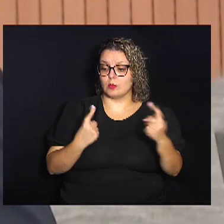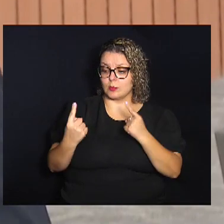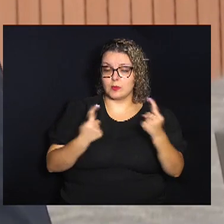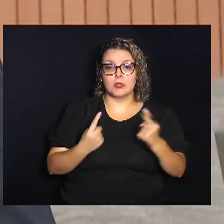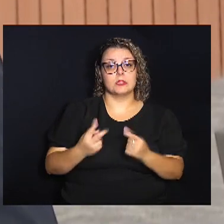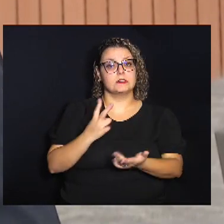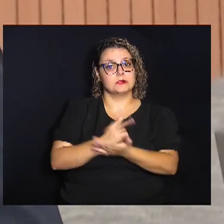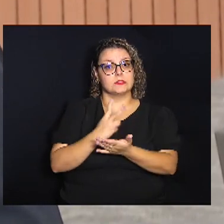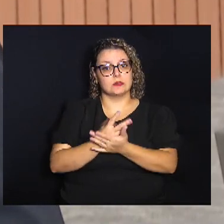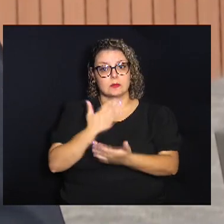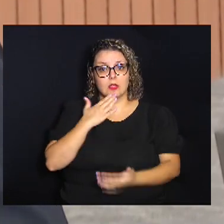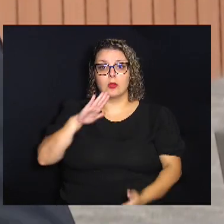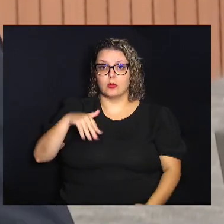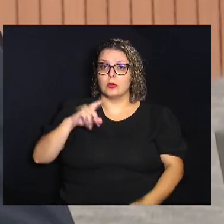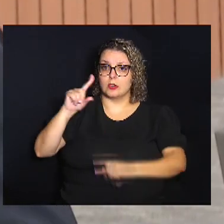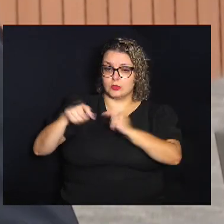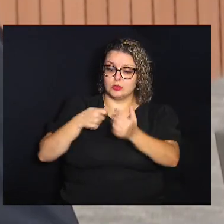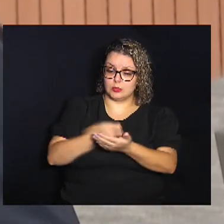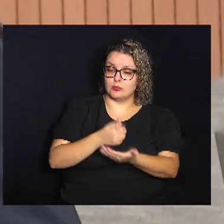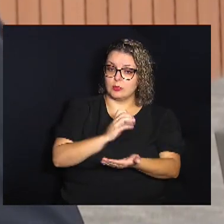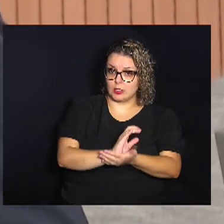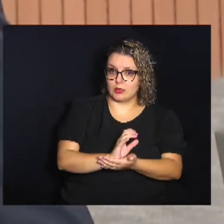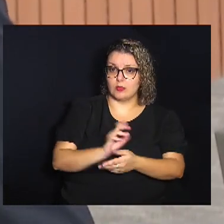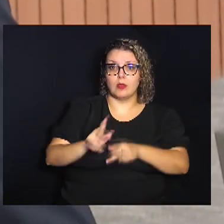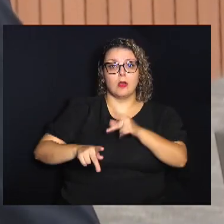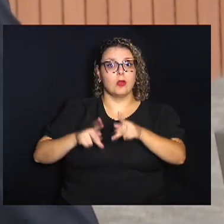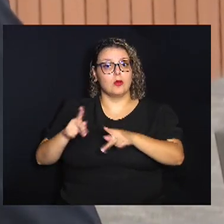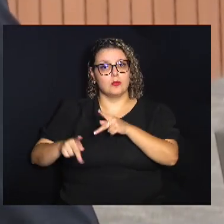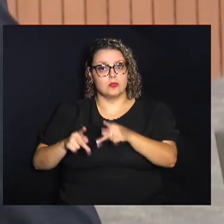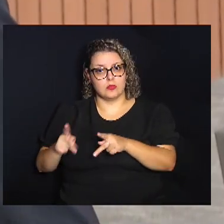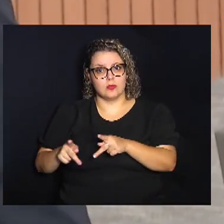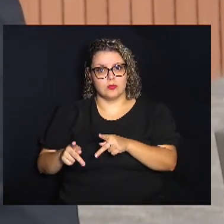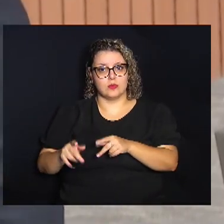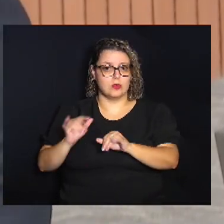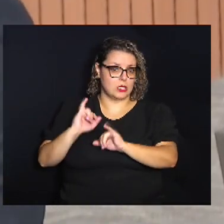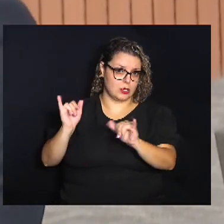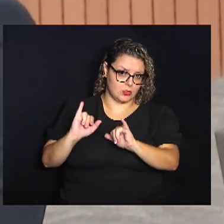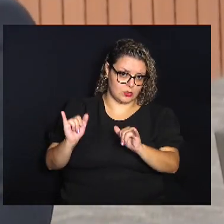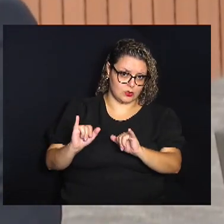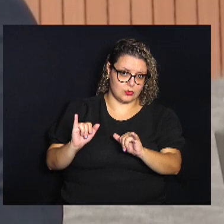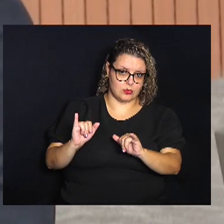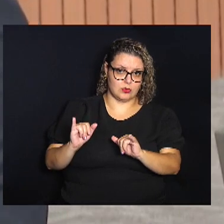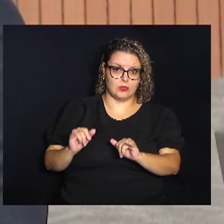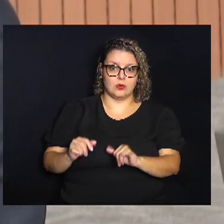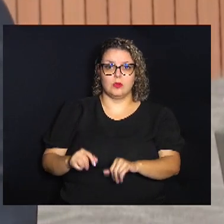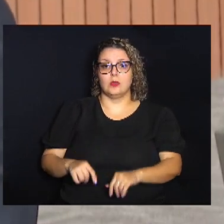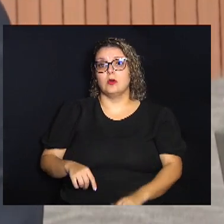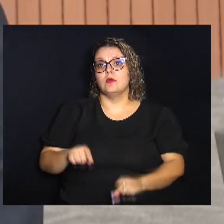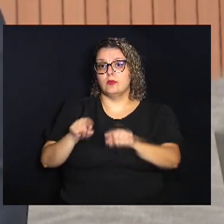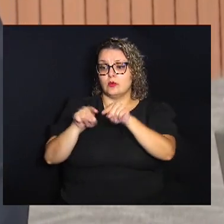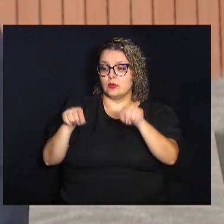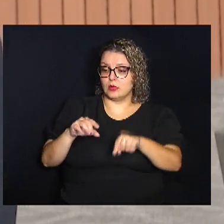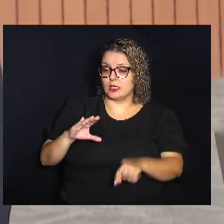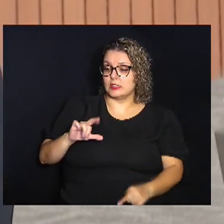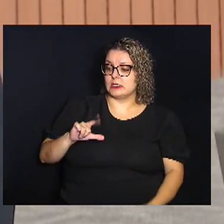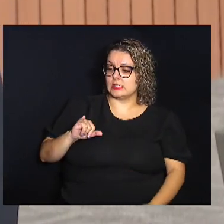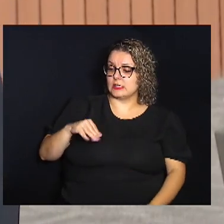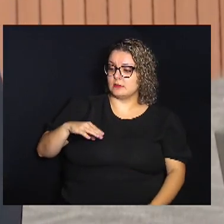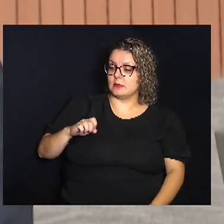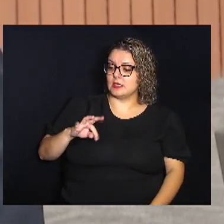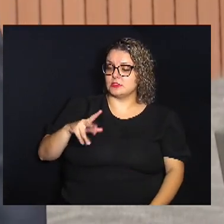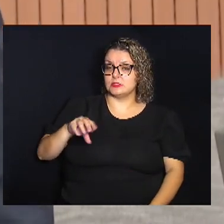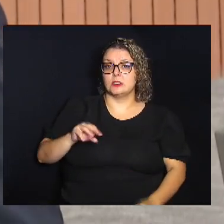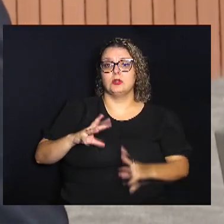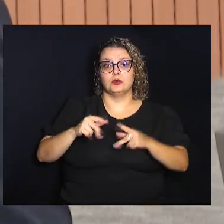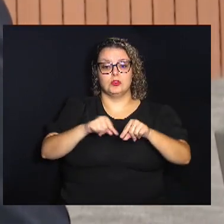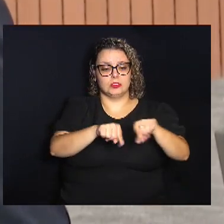Porque quando eu fiz a destinação da verba, a população, eu anunciei, eu falei, eu vou colocar climatização em todas as salas do Centro de